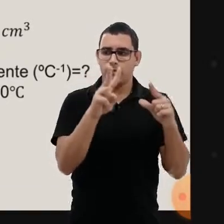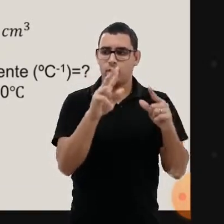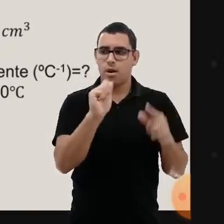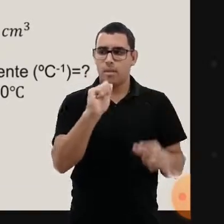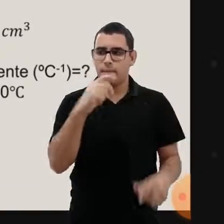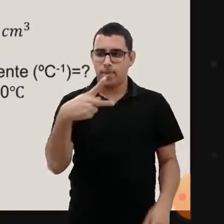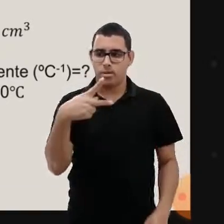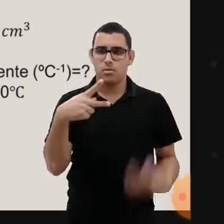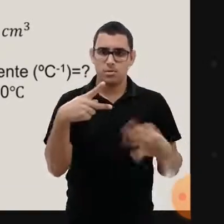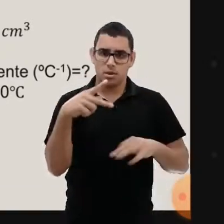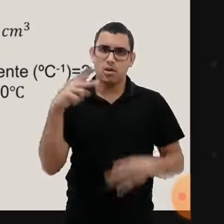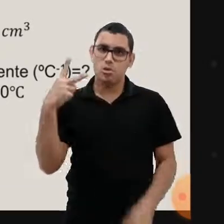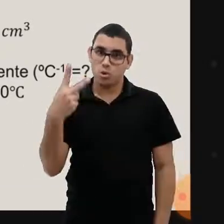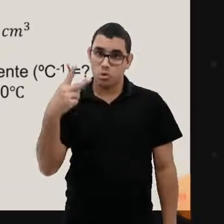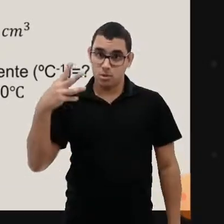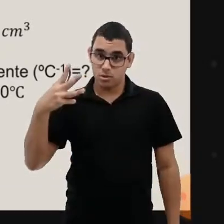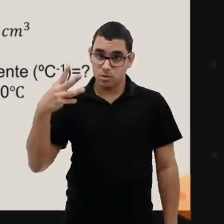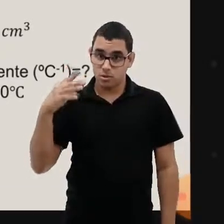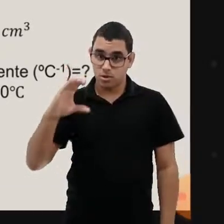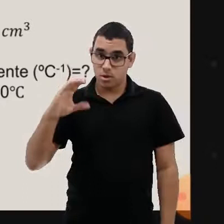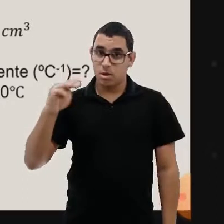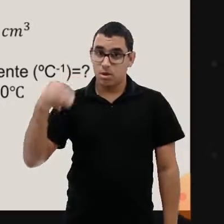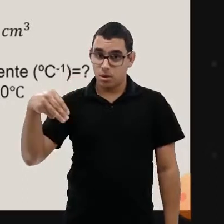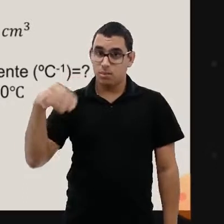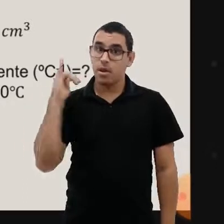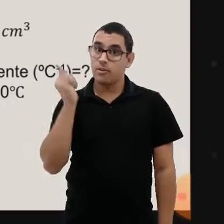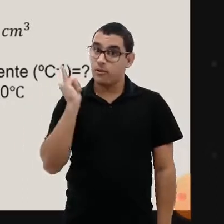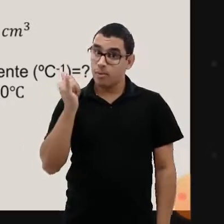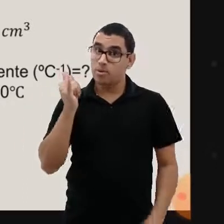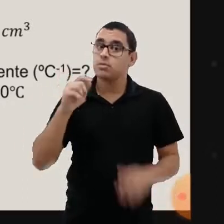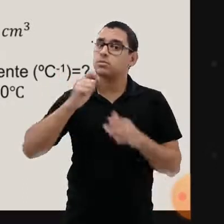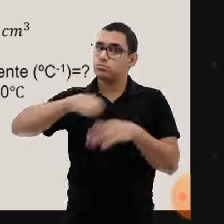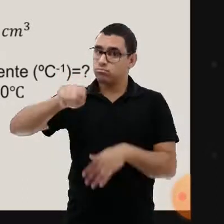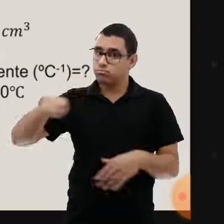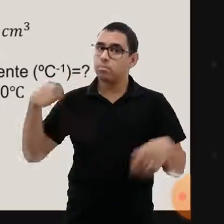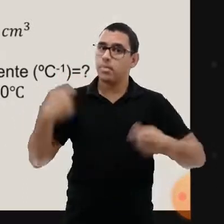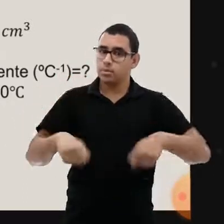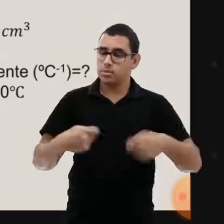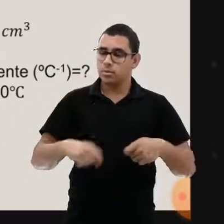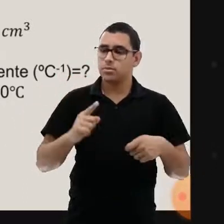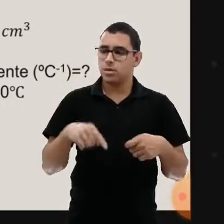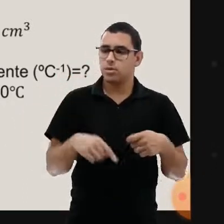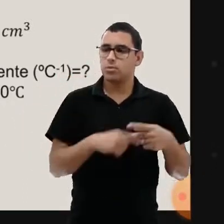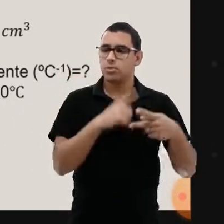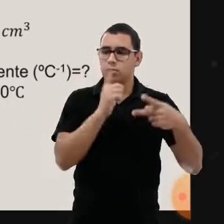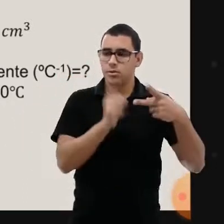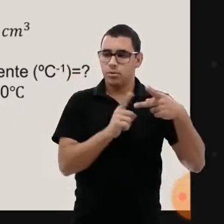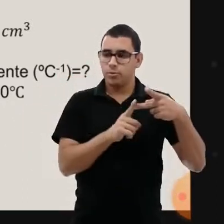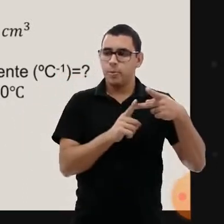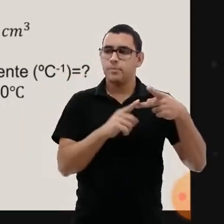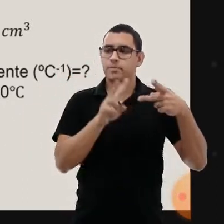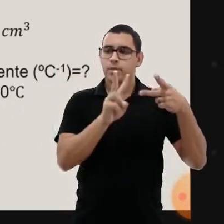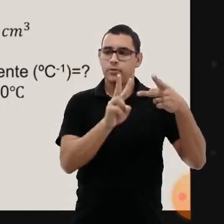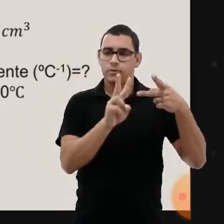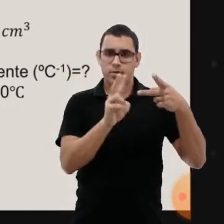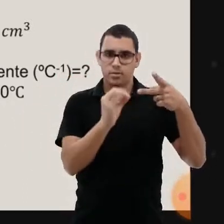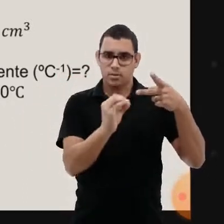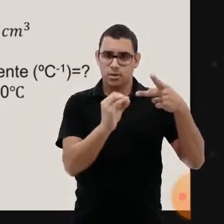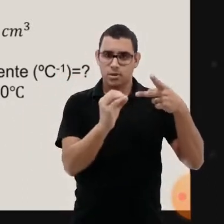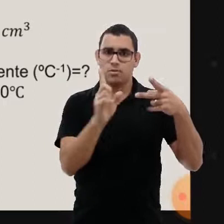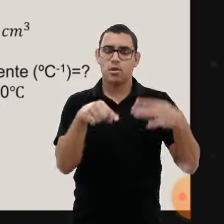2 centímetros cúbicos. Ele deu também na questão o volume inicial do líquido, que foi